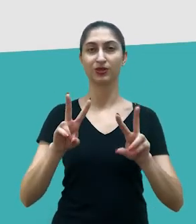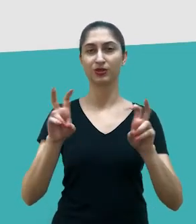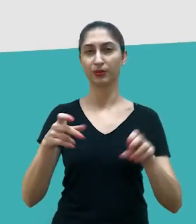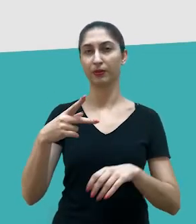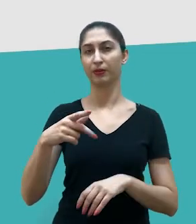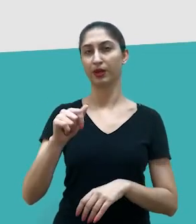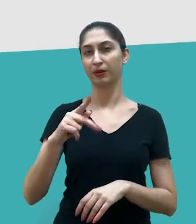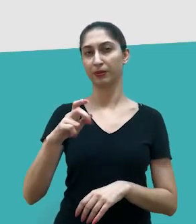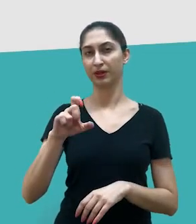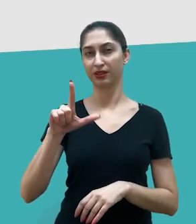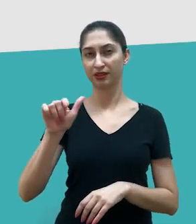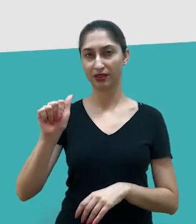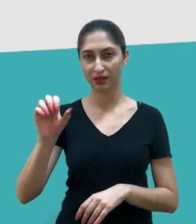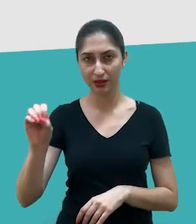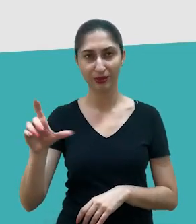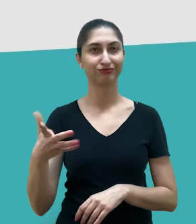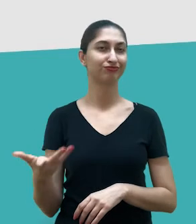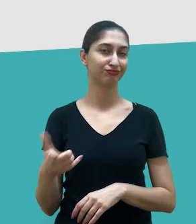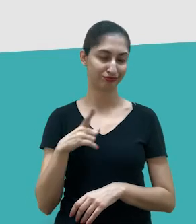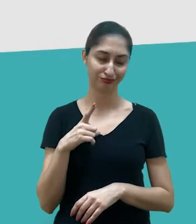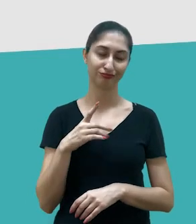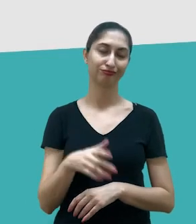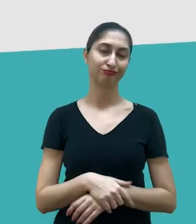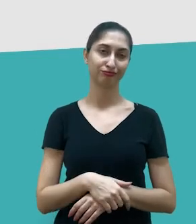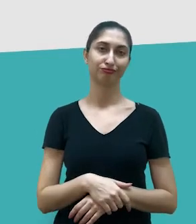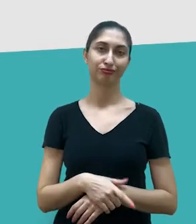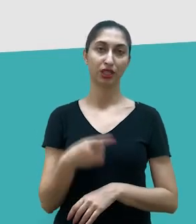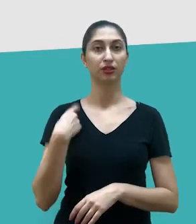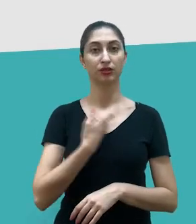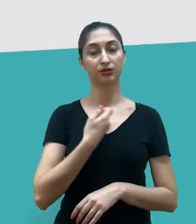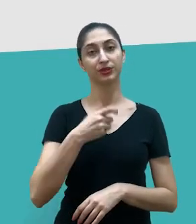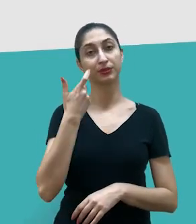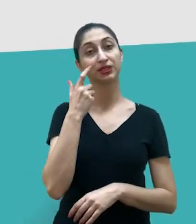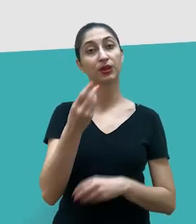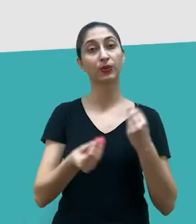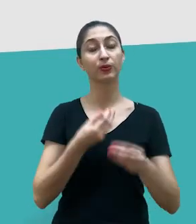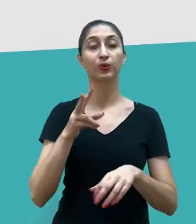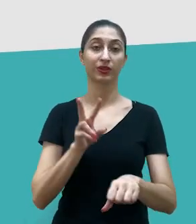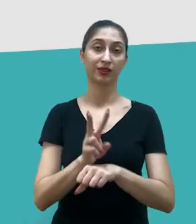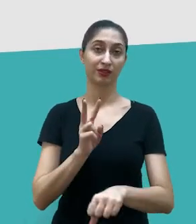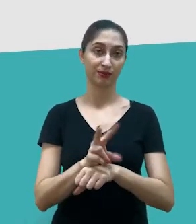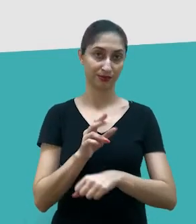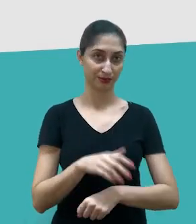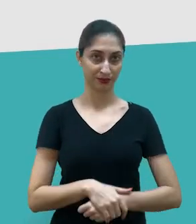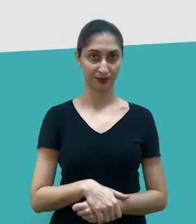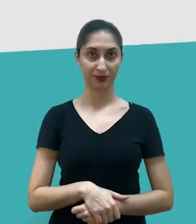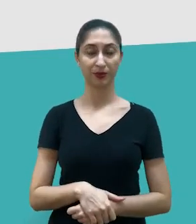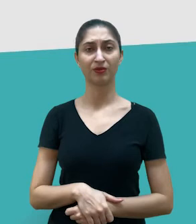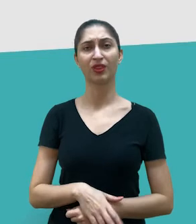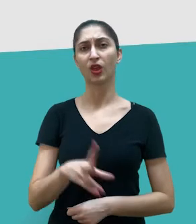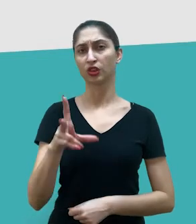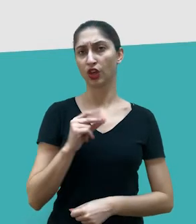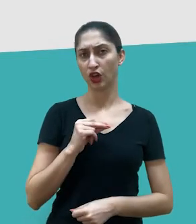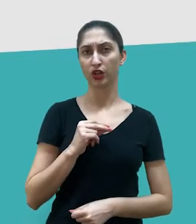misturado. Então, é repensar como a gente cuida. E aí eu trouxe aqui para vocês, né? Nossa, mas eu